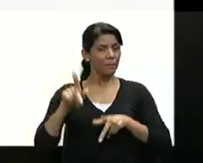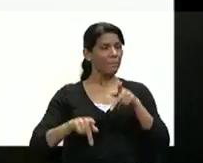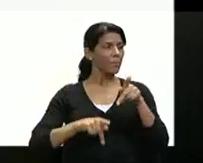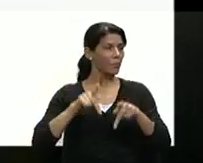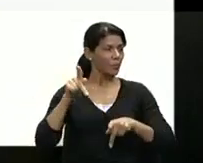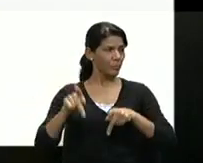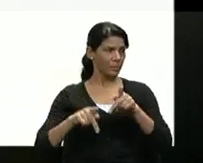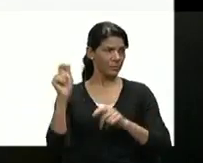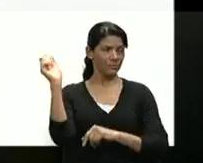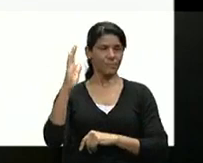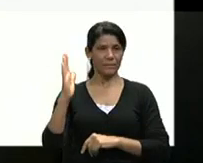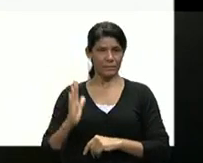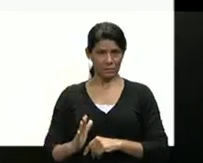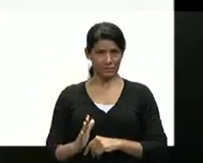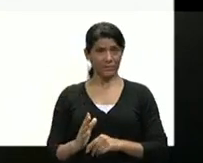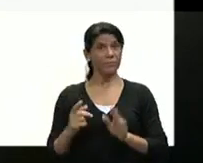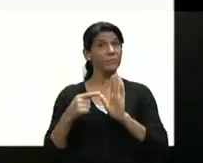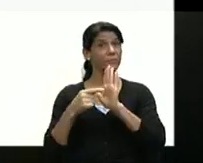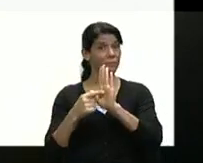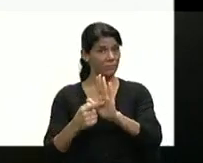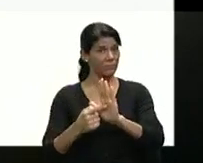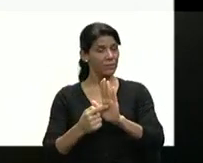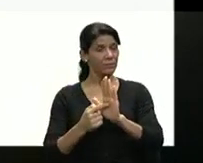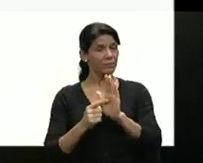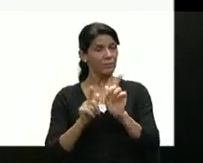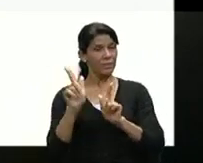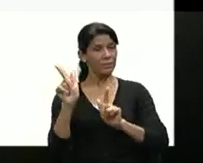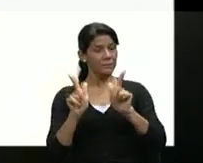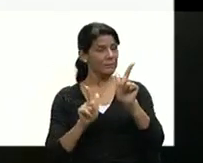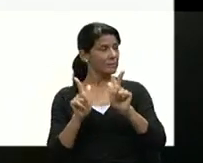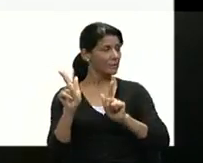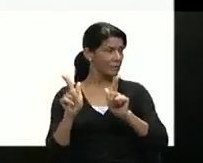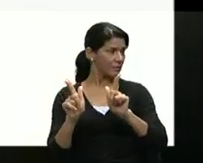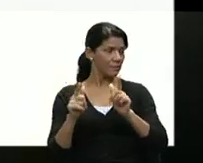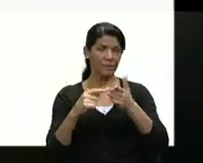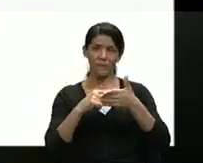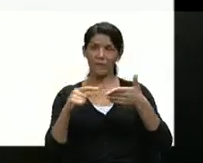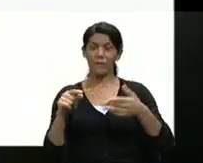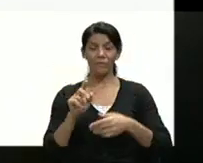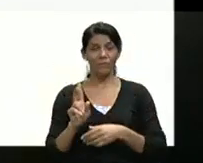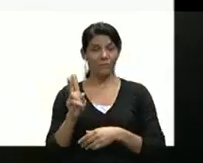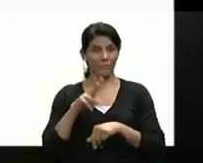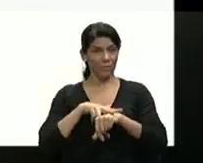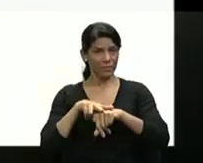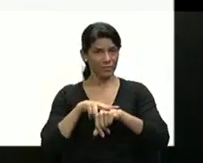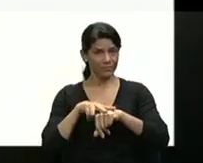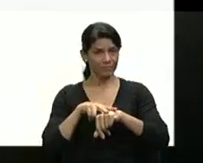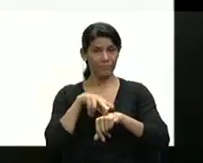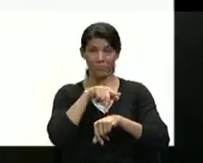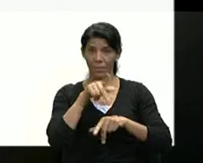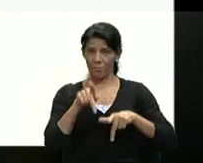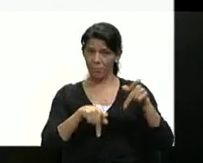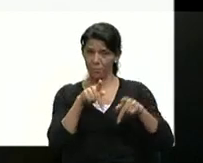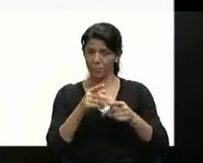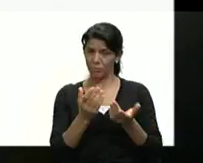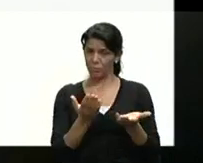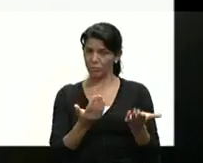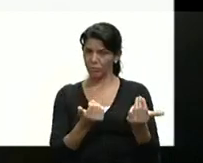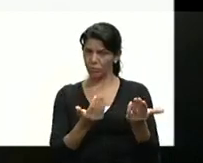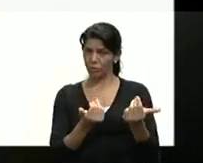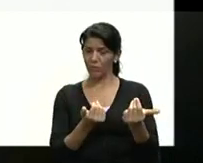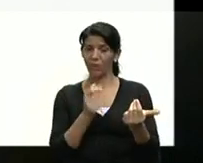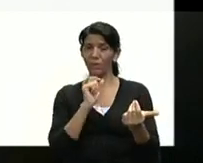população brasileira, representada aqui por essa linha verde. Essa população de jovens ela era